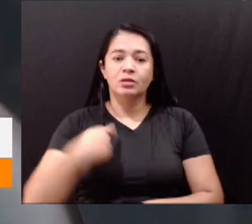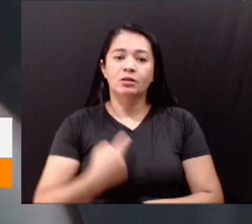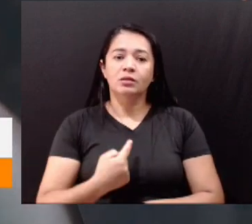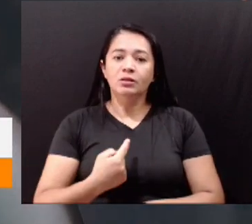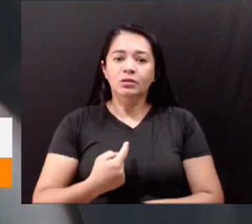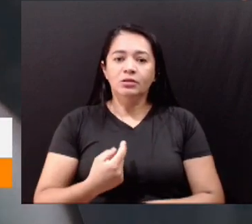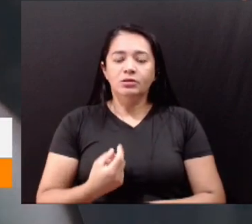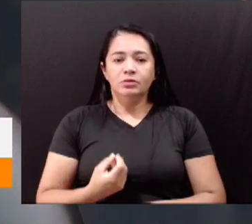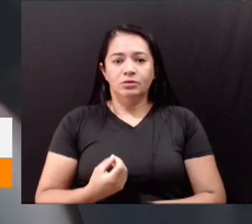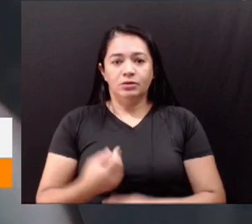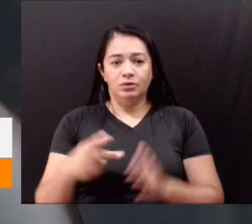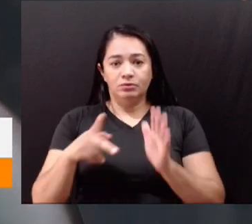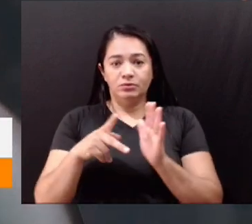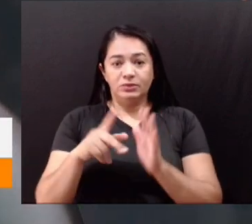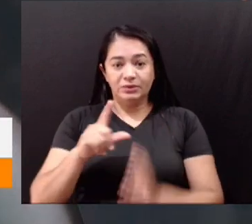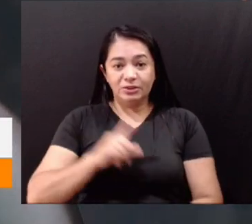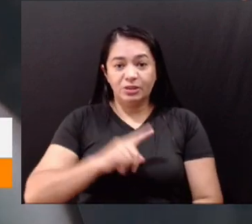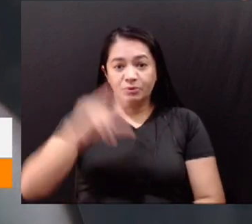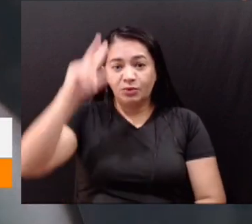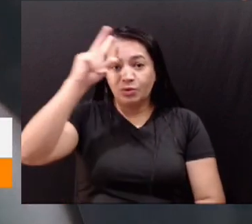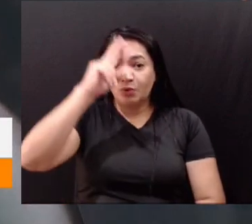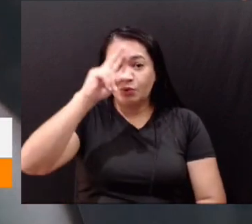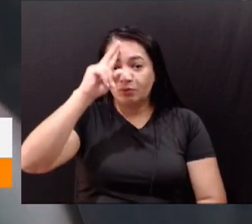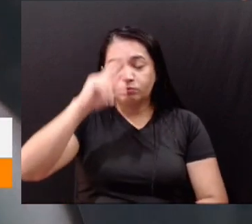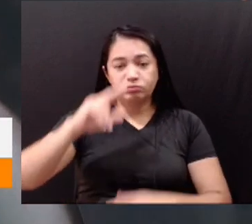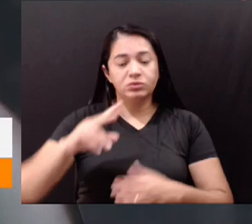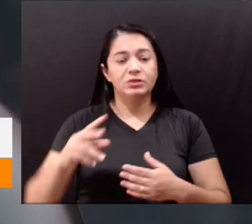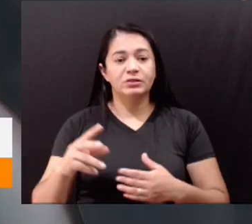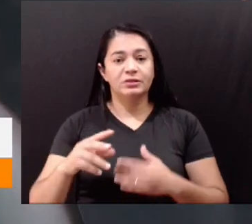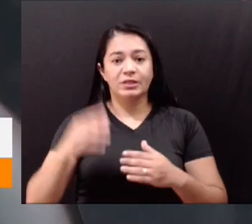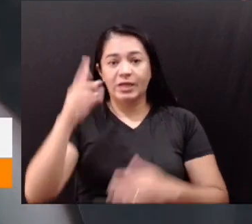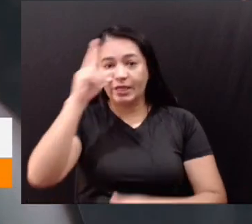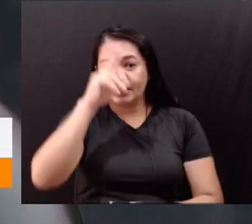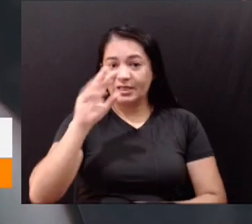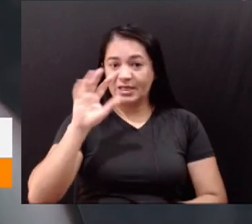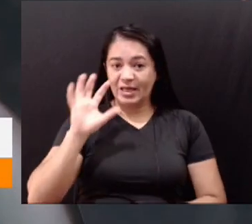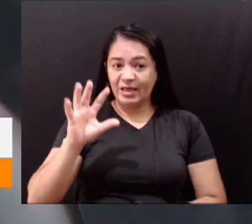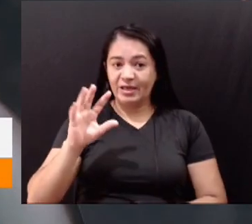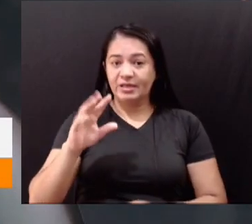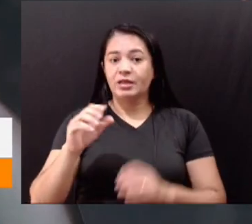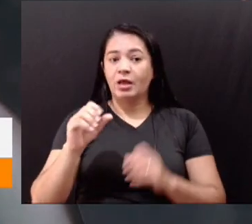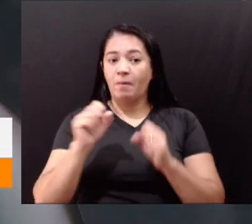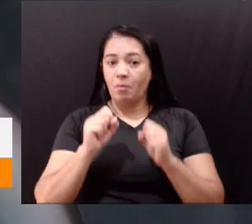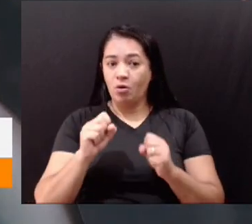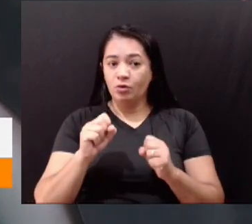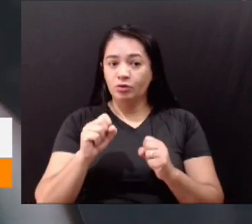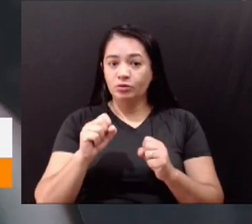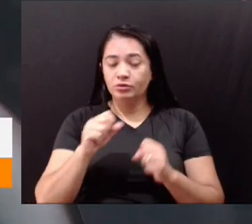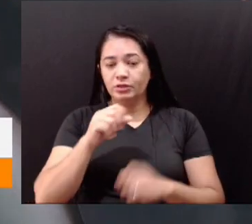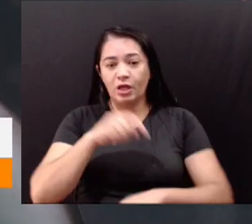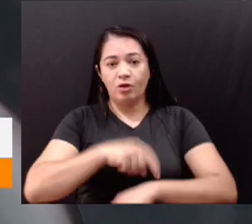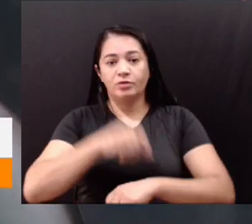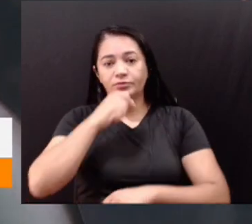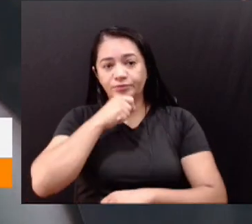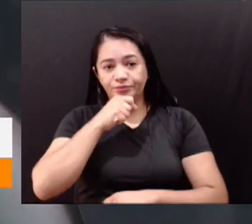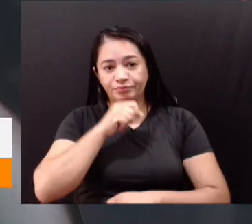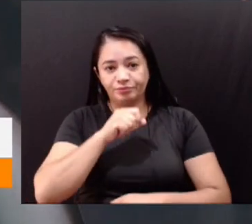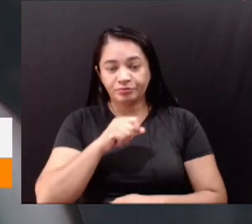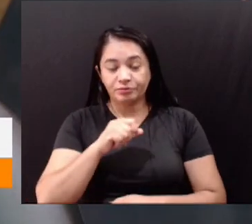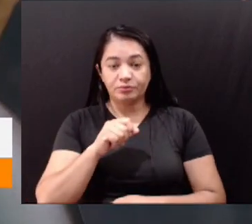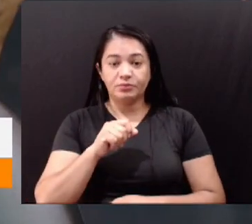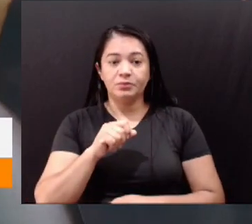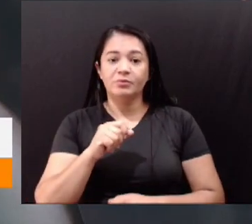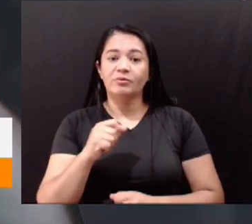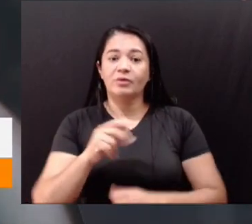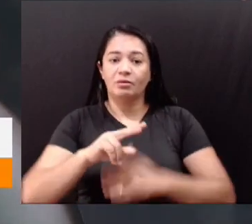essa história, vai interferir bastante no envelhecimento, né, como Uhum. nós nos cuidamos até ali.